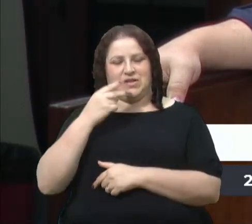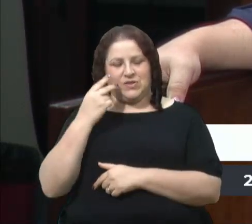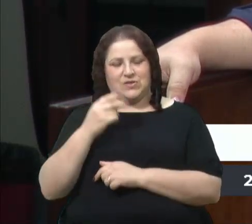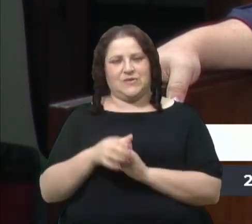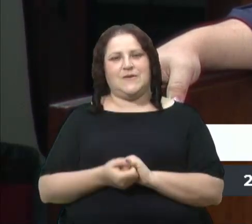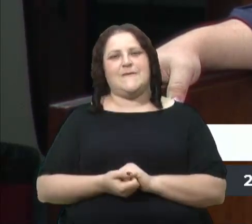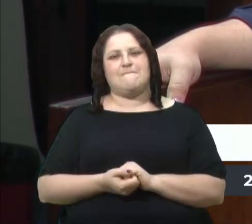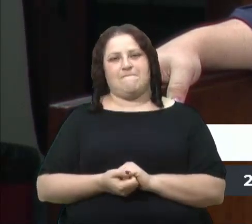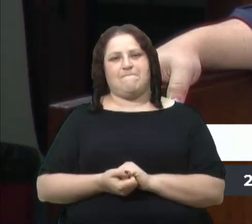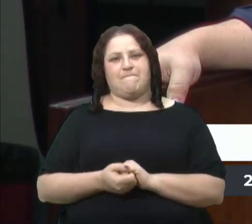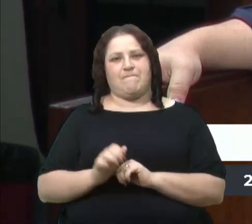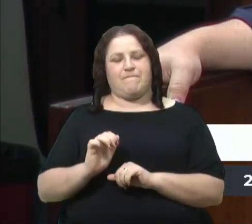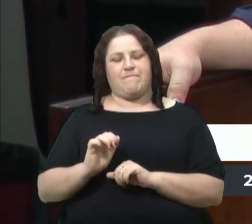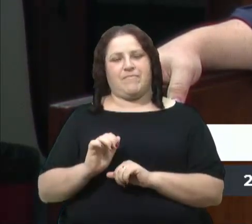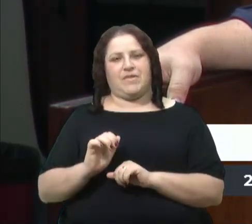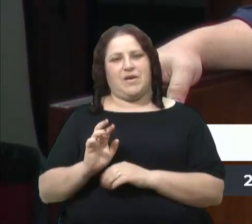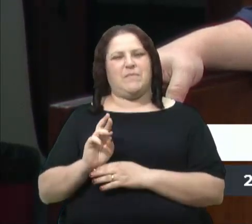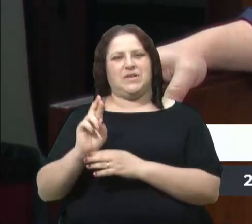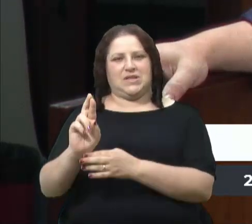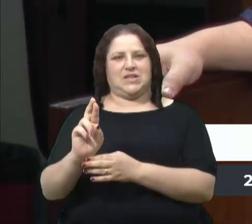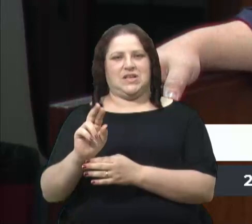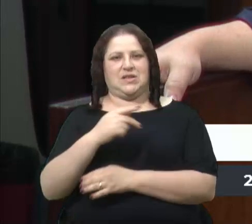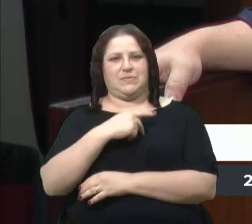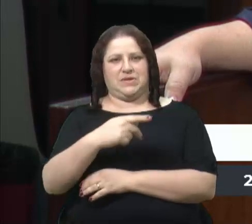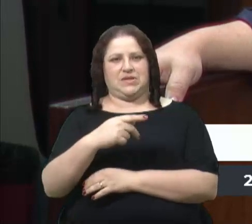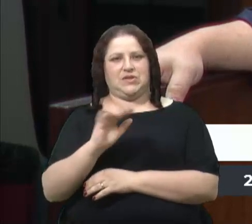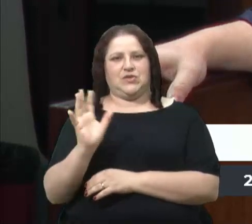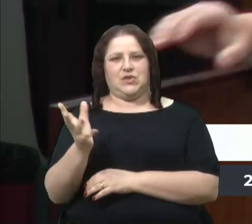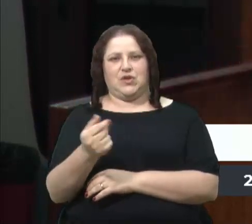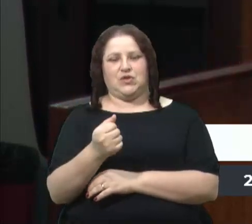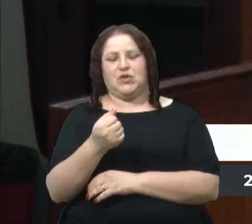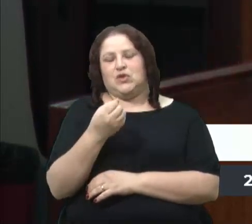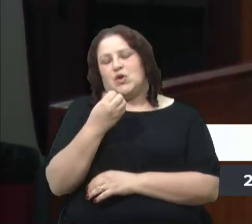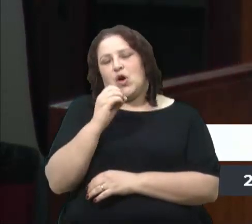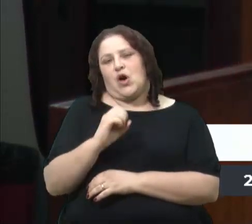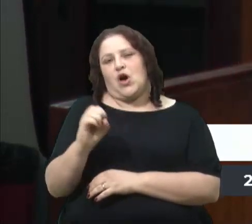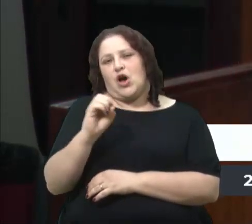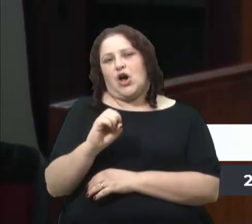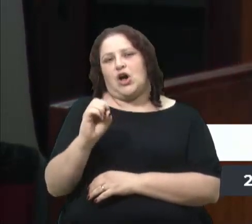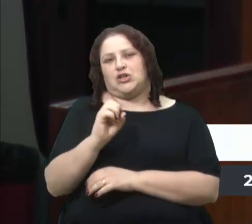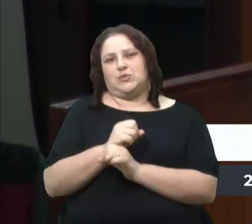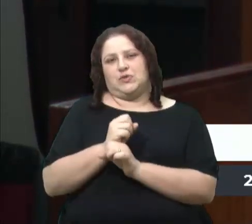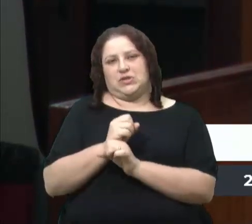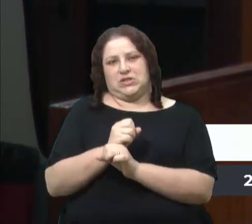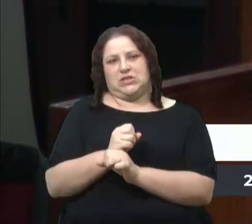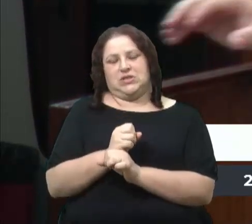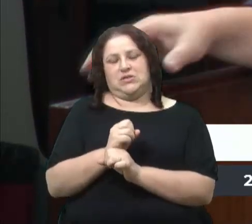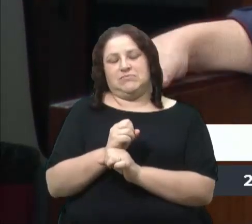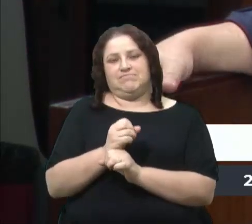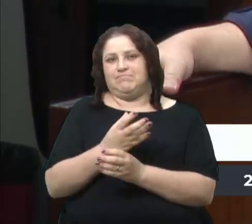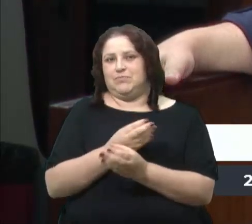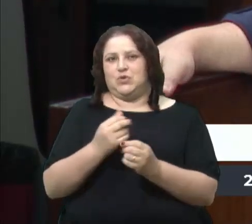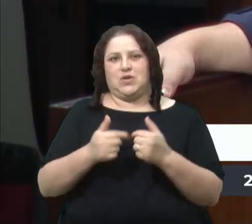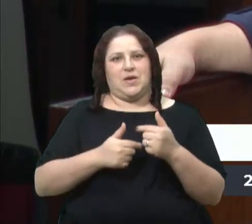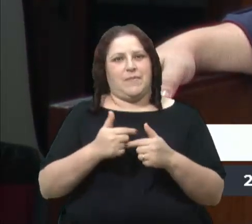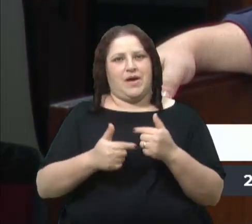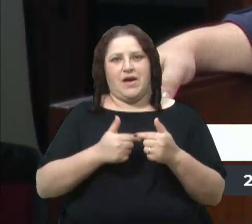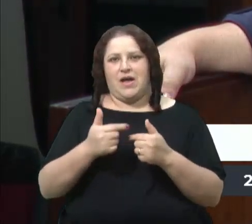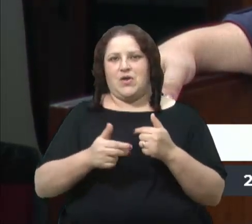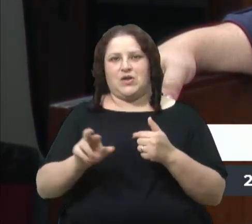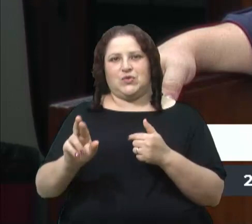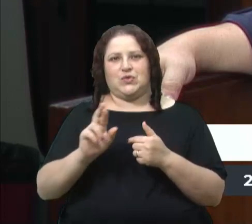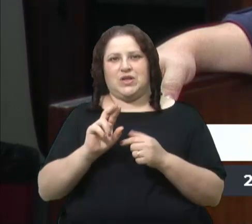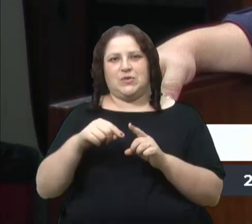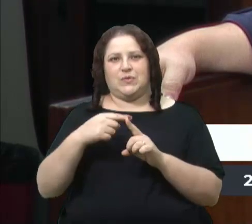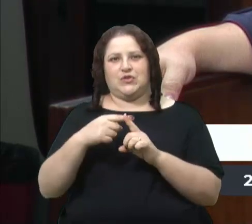em nome do nosso presidente, que tenhamos todos um ótimo ano e que seja de muito trabalho e de muito resultado